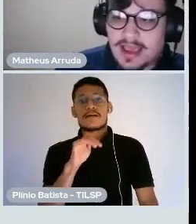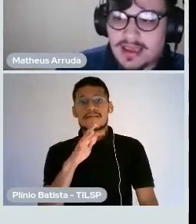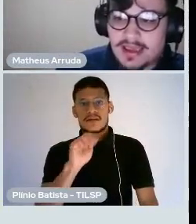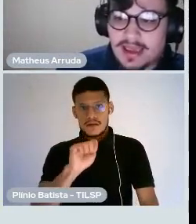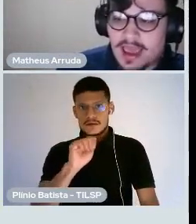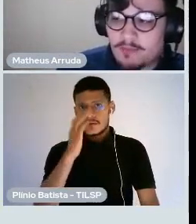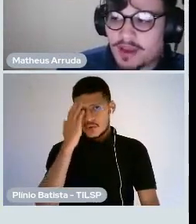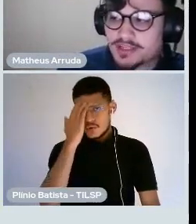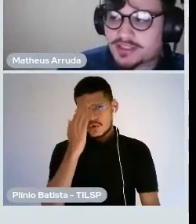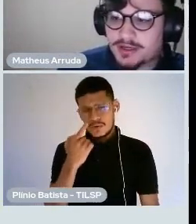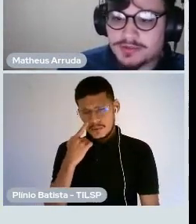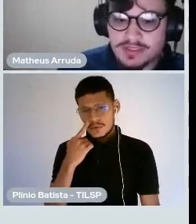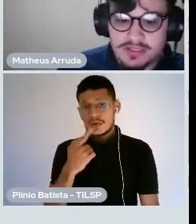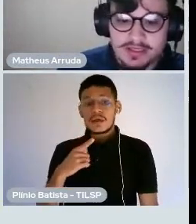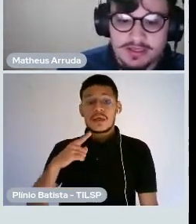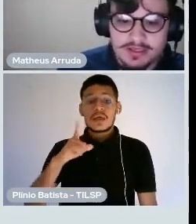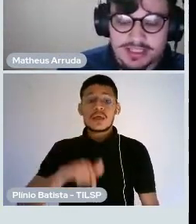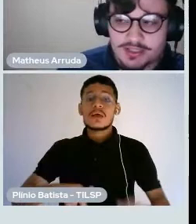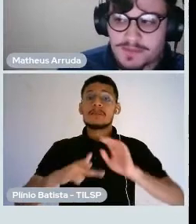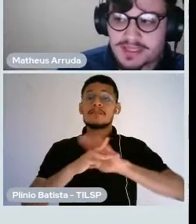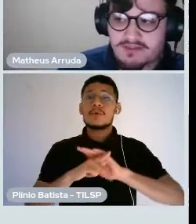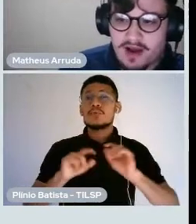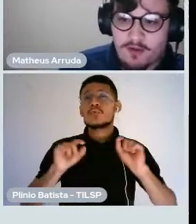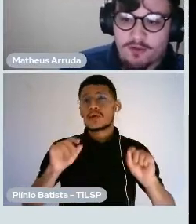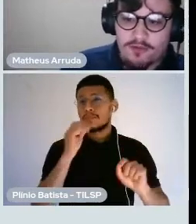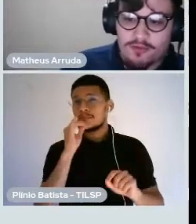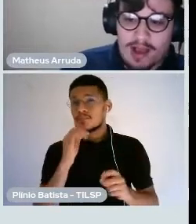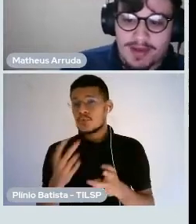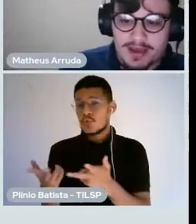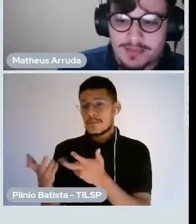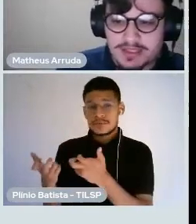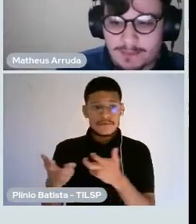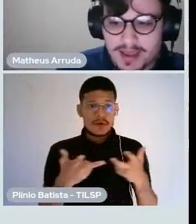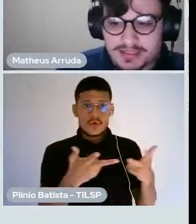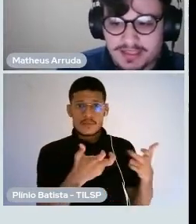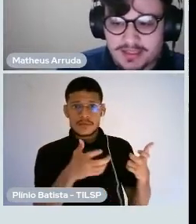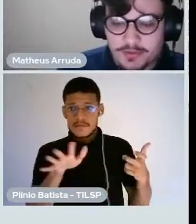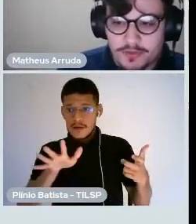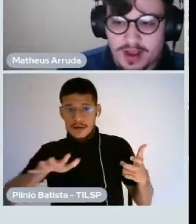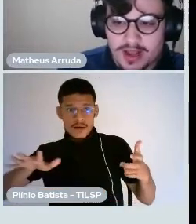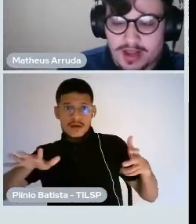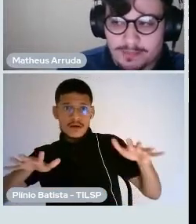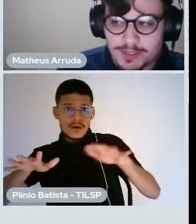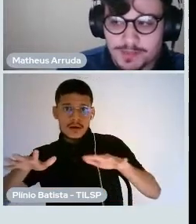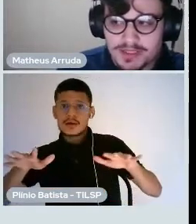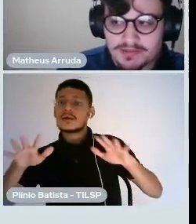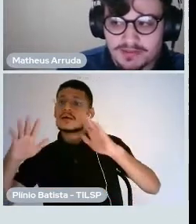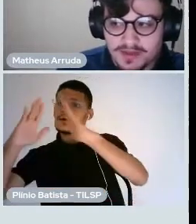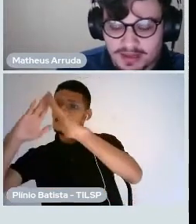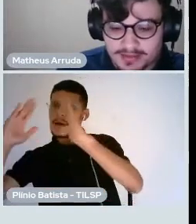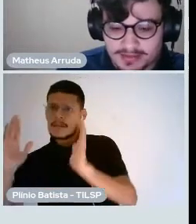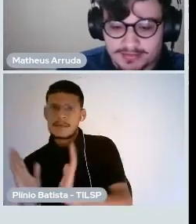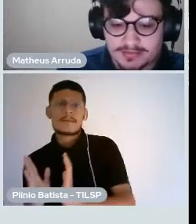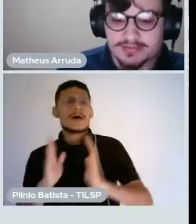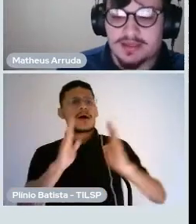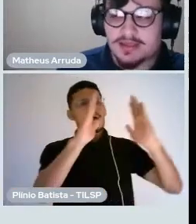Tá? Que aí é uma questão da gente observar a pirâmide a partir de uma